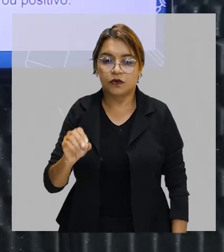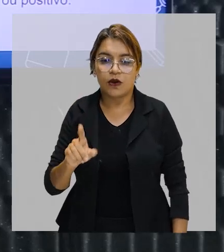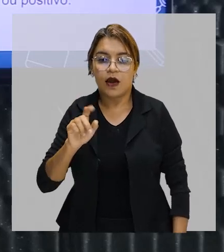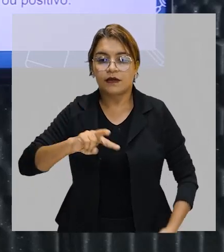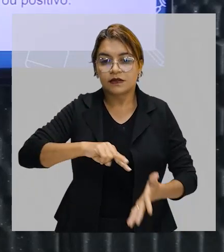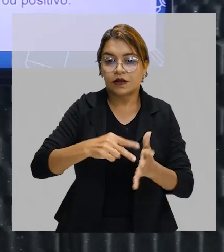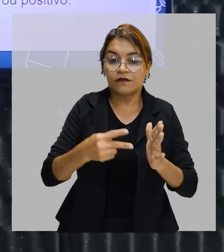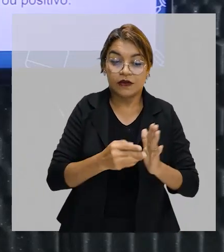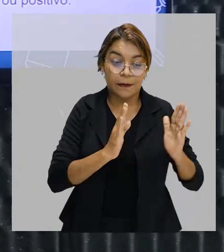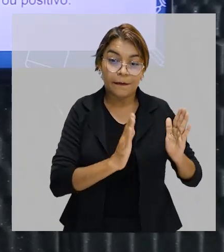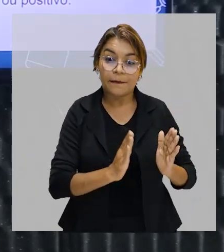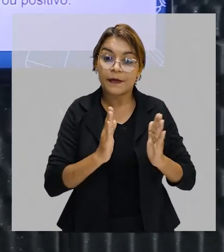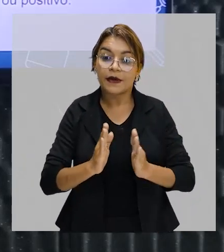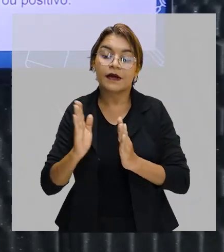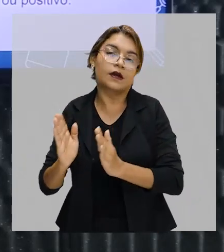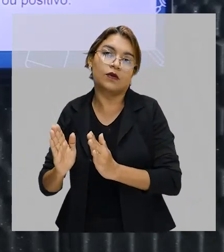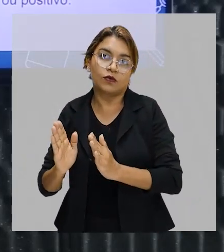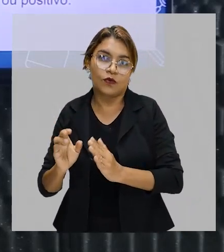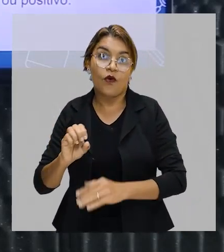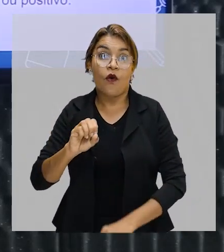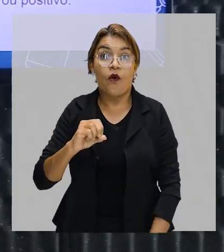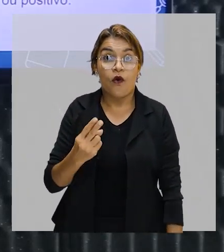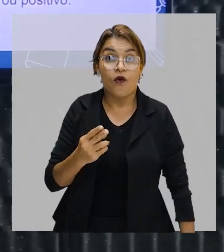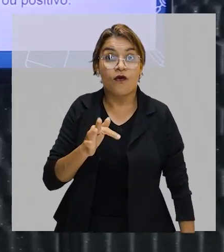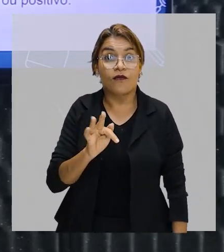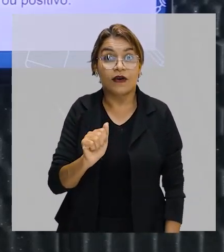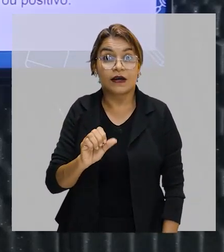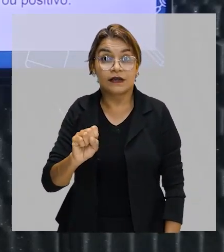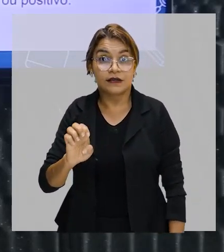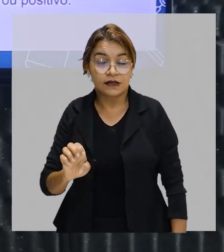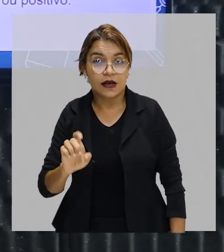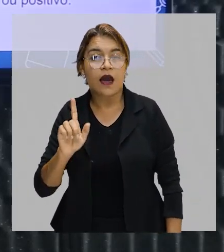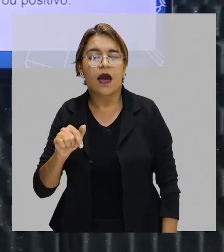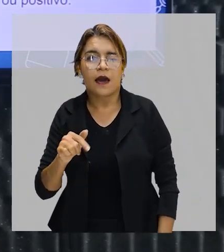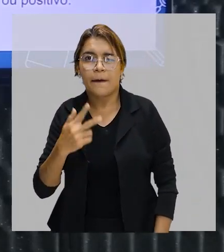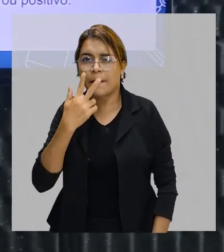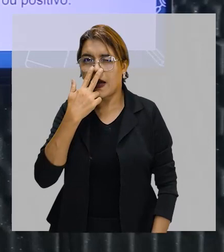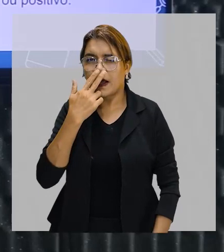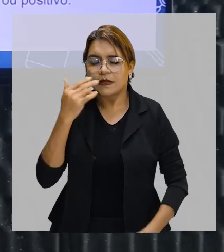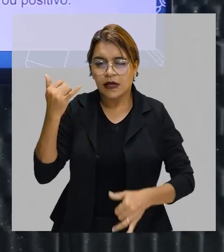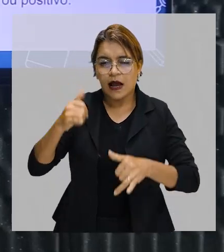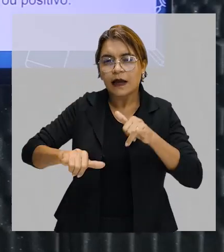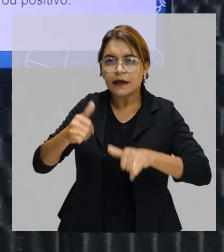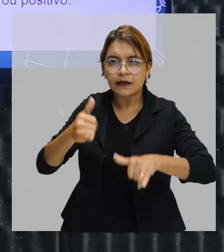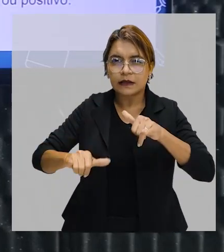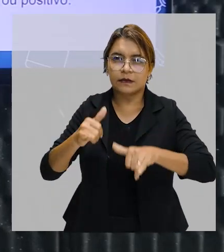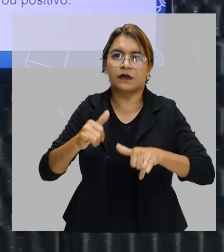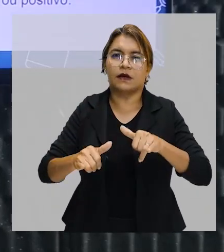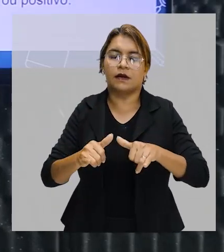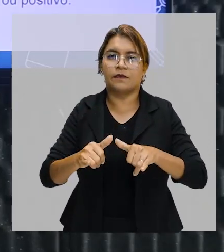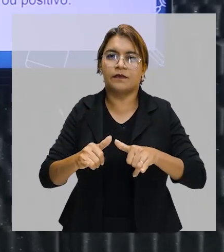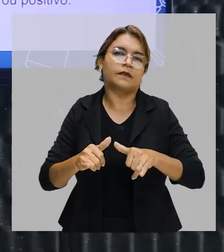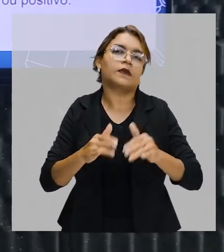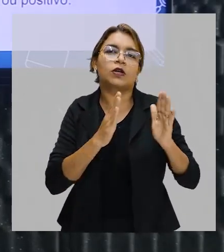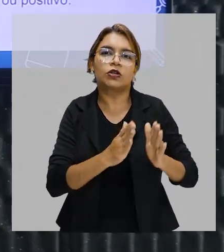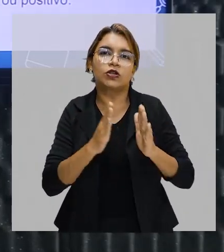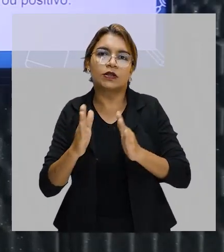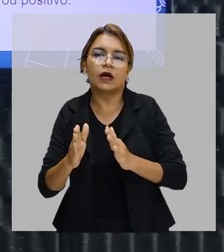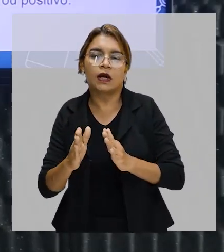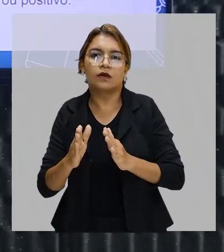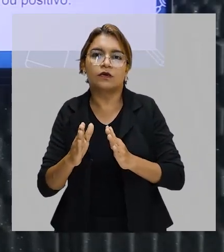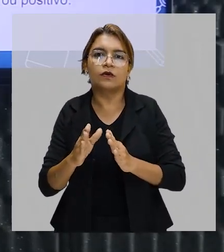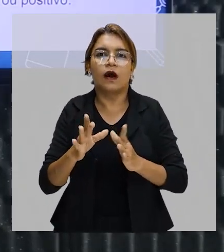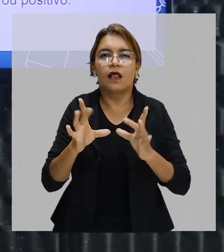significa período ou fase, ok? É o mesmo sentido que a química utiliza, quando fala de estado líquido,